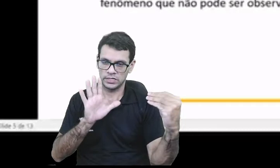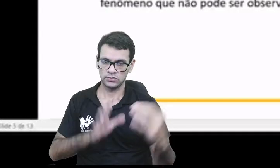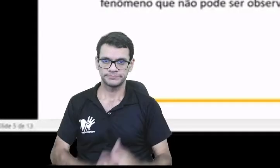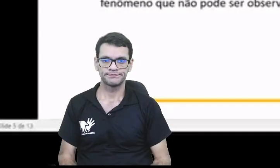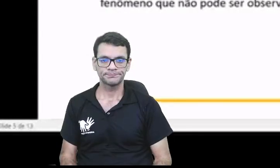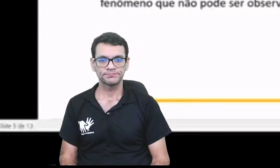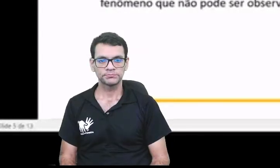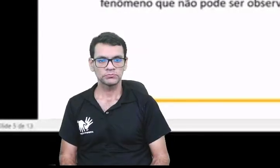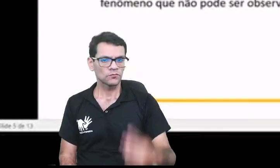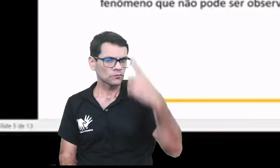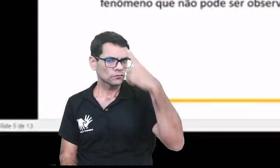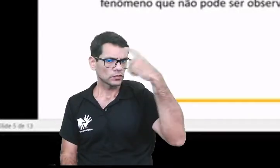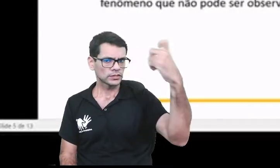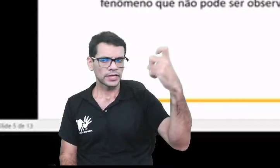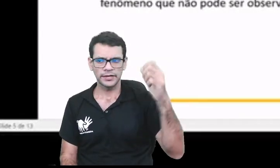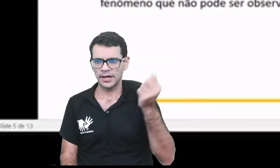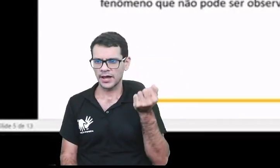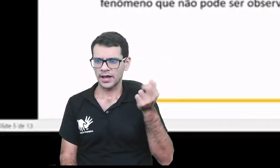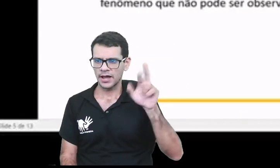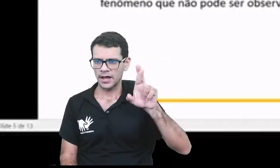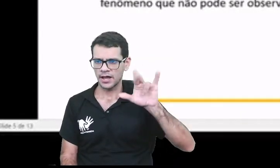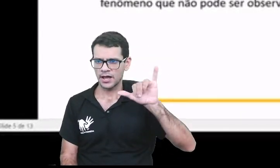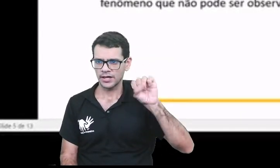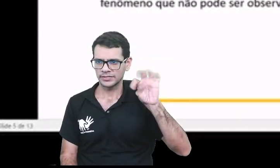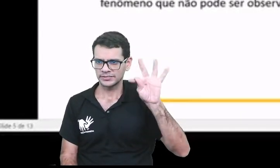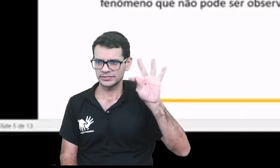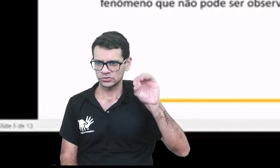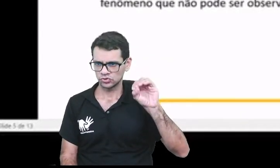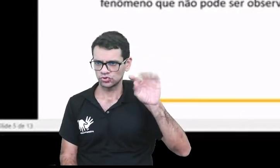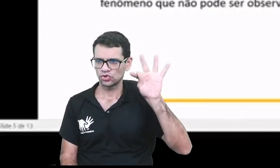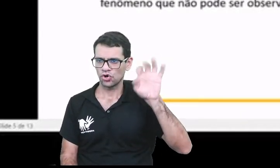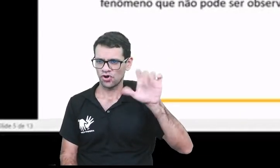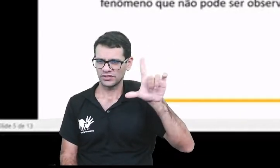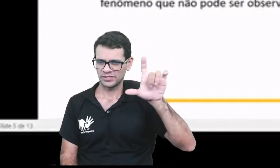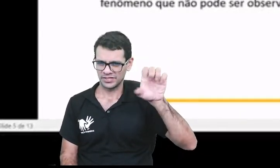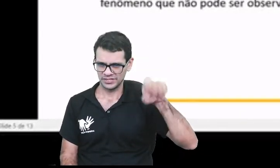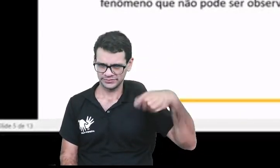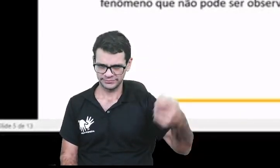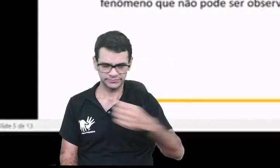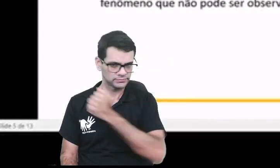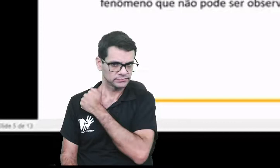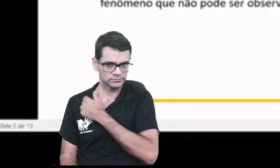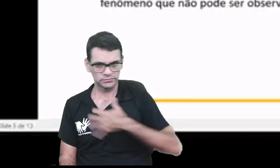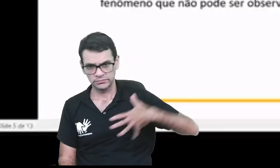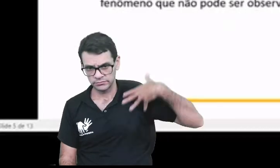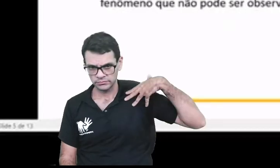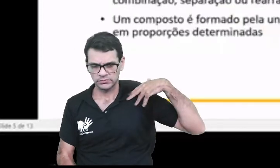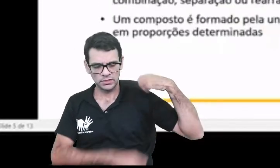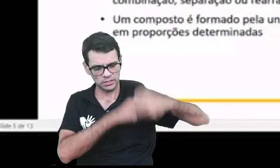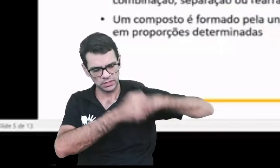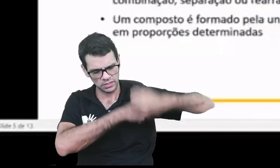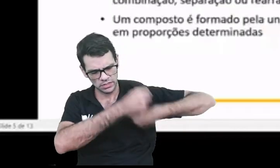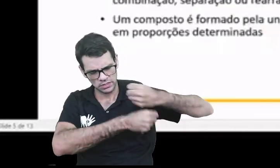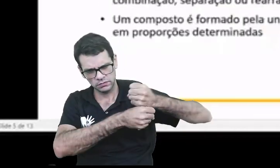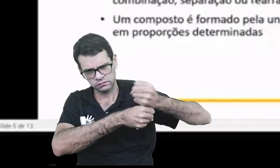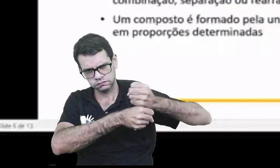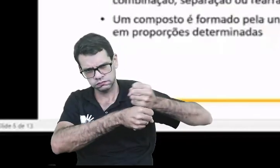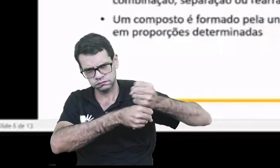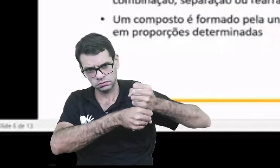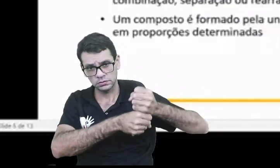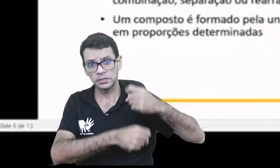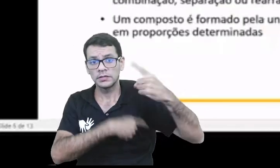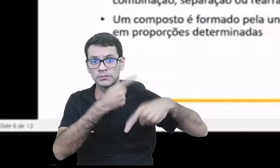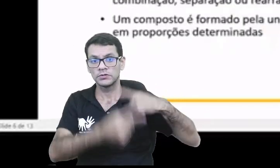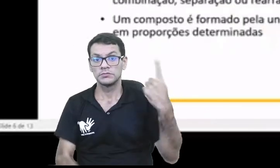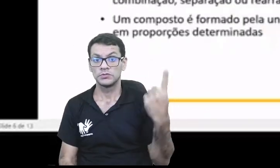E aí, essa ideia de Aristóteles, essa filosofia, dominou por muitos anos, Quando foi em 1803,